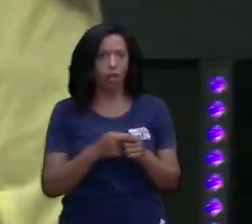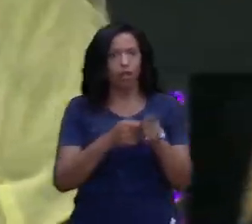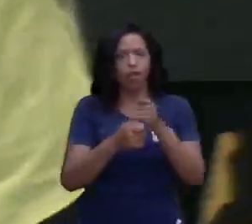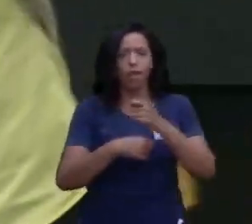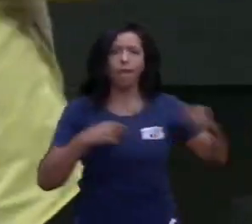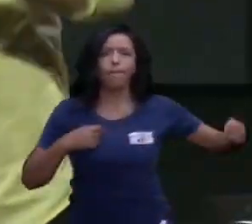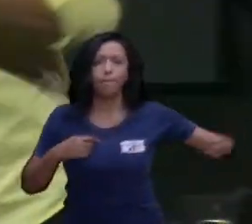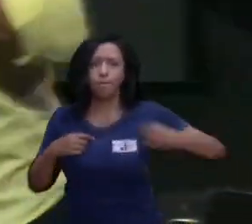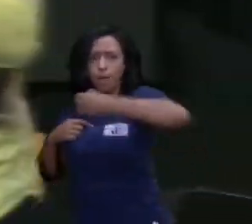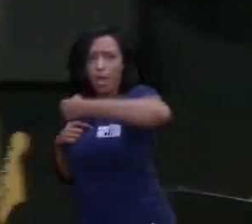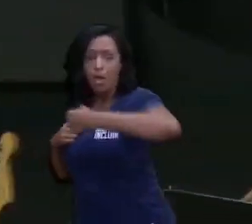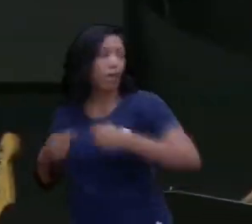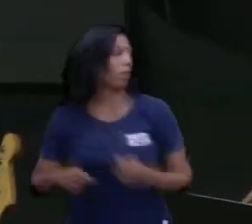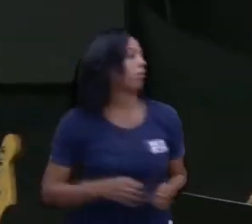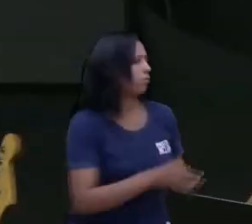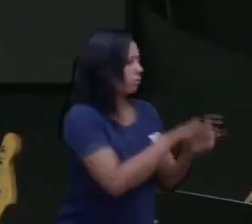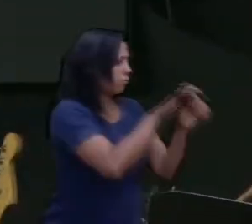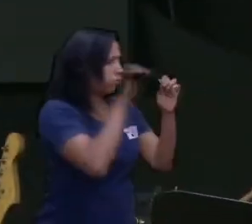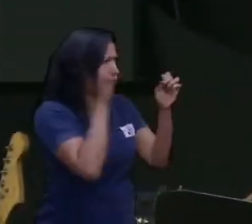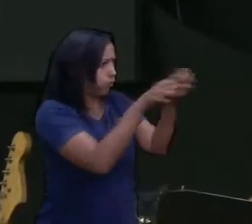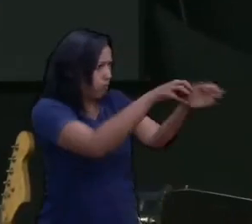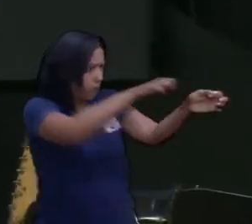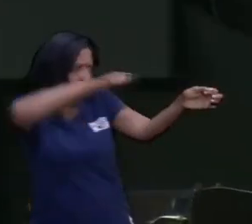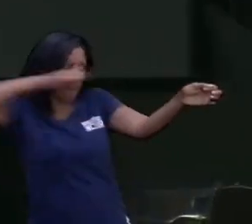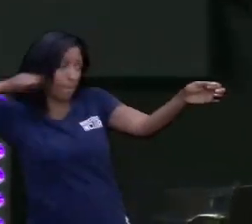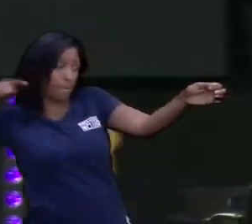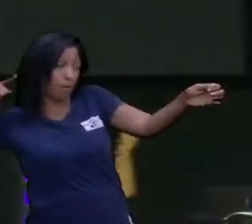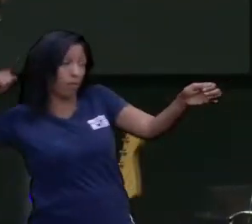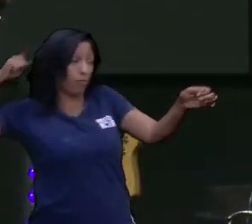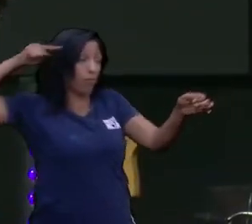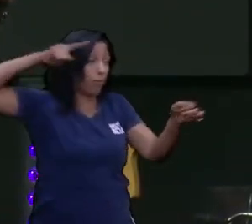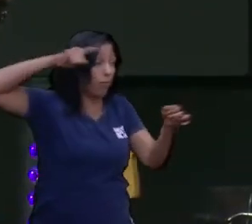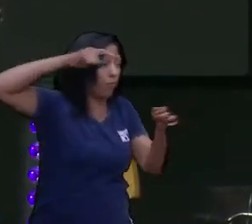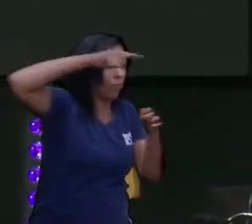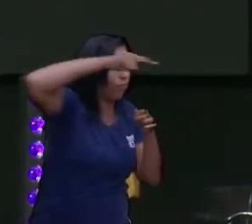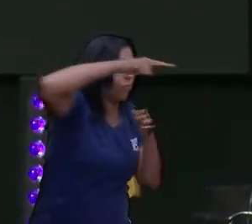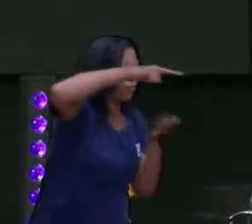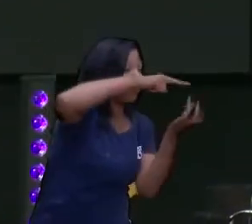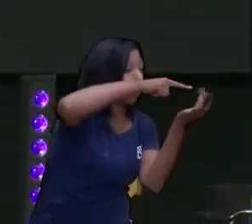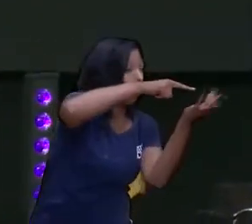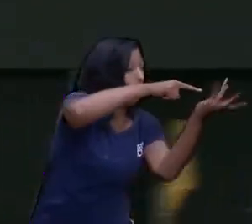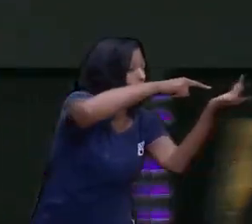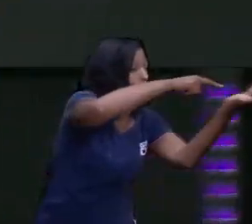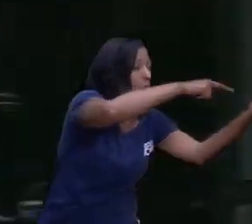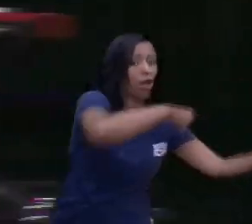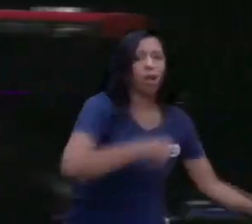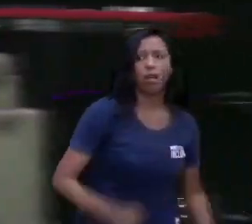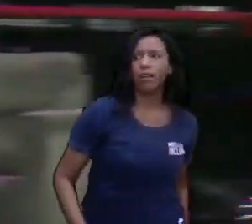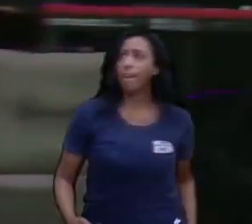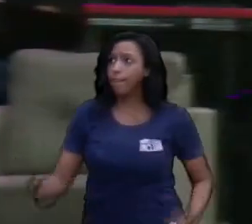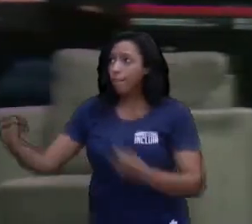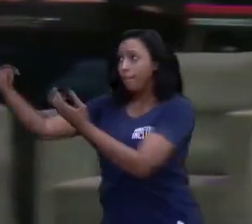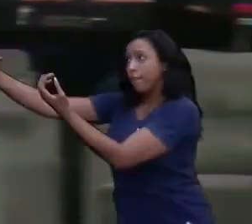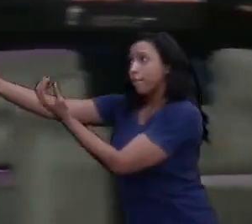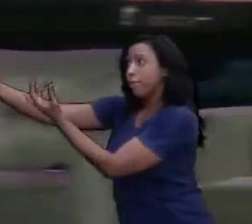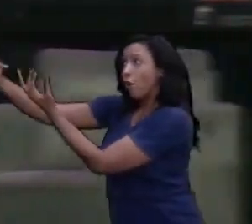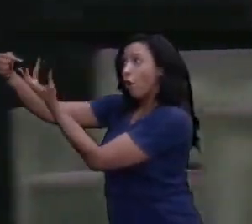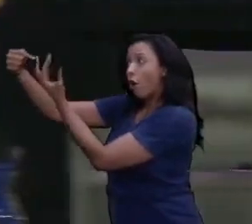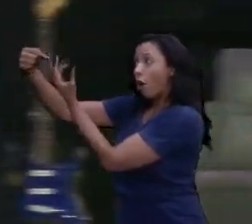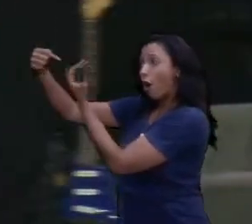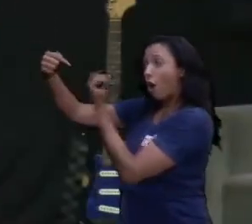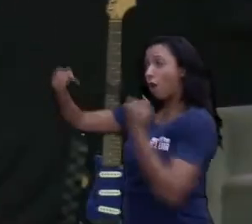certa que tá pegando fogo porque era o maior perigo as flechas os dados inflamados inimigos Então o texto dizendo